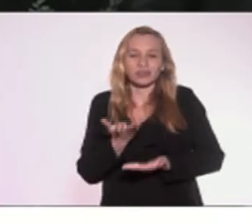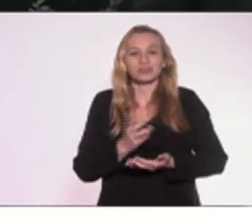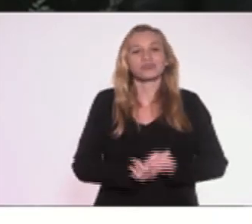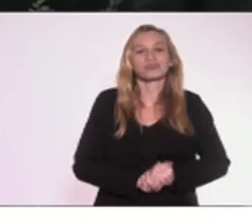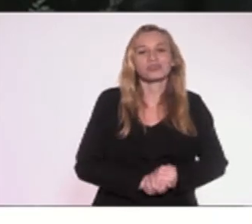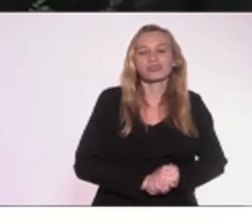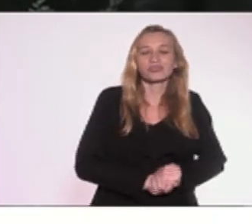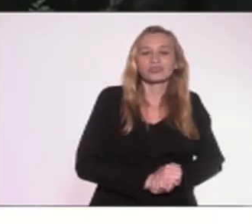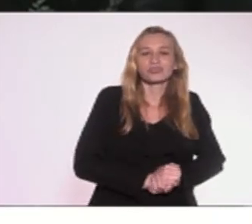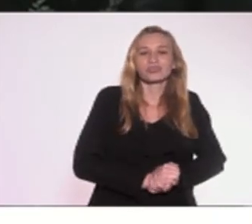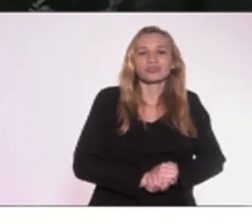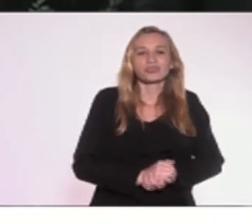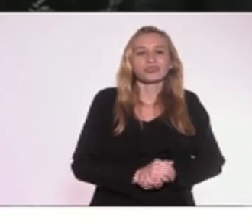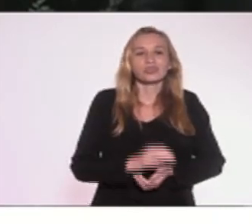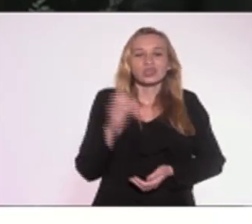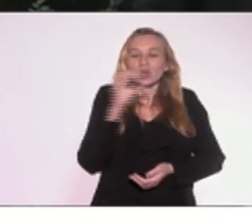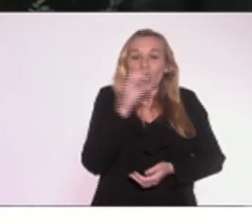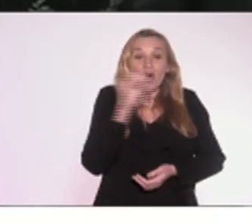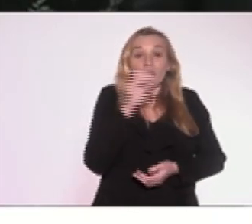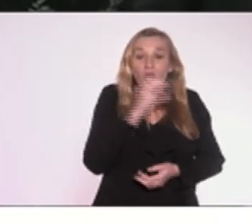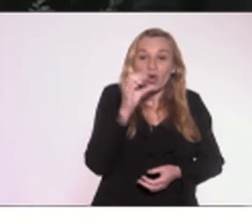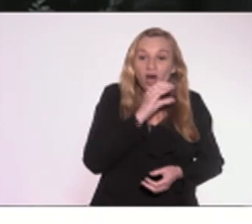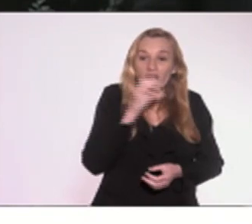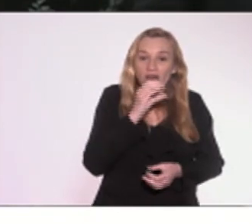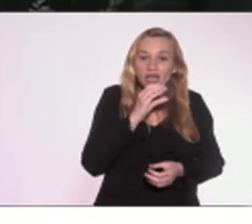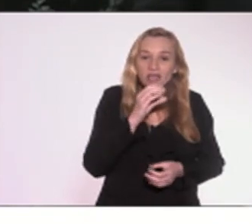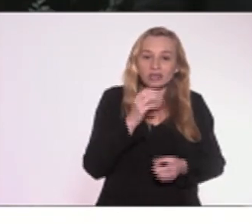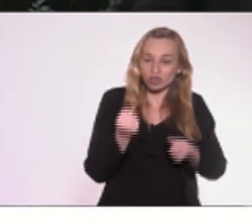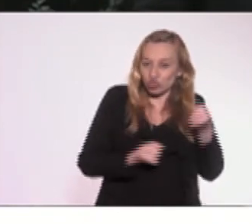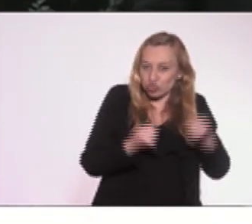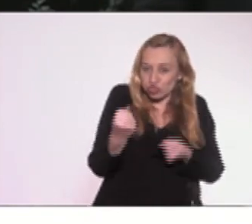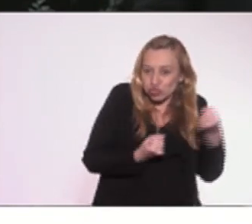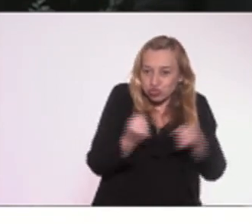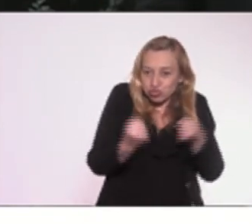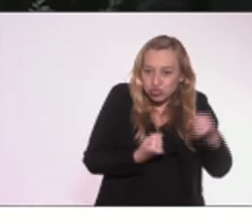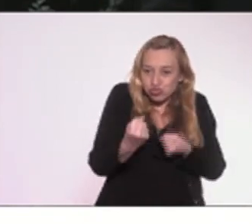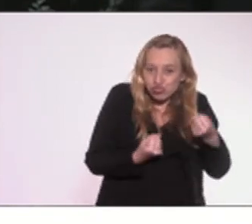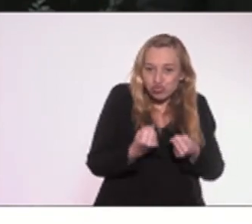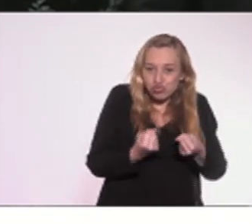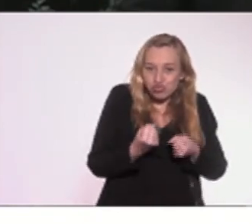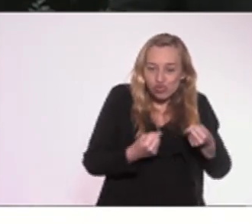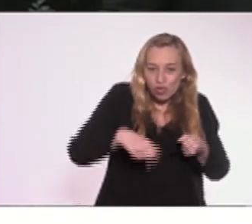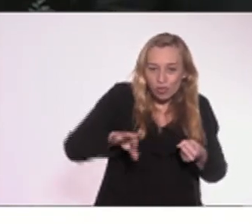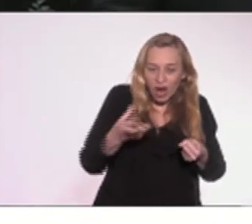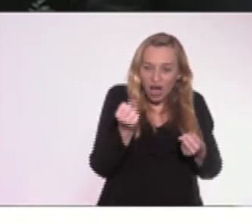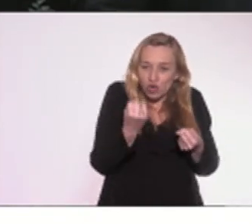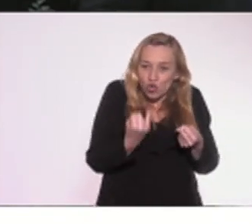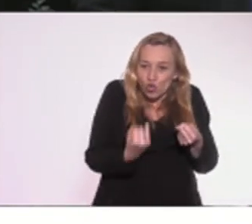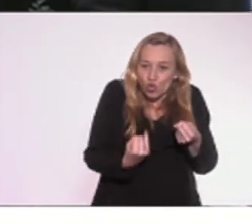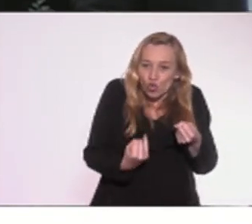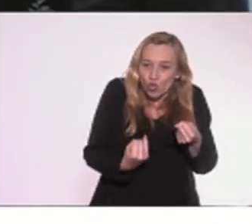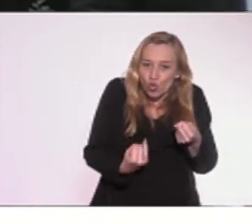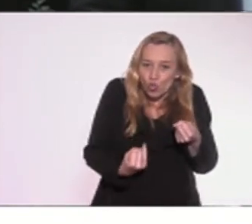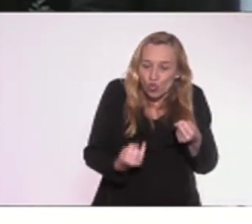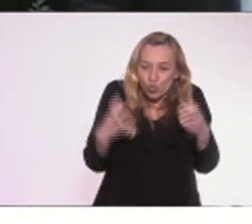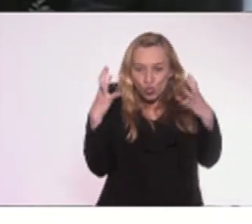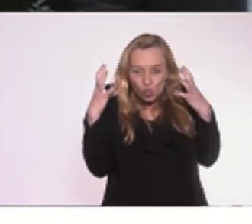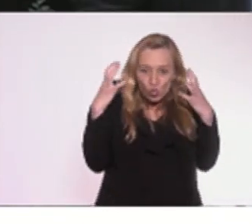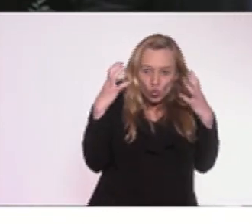E aí começamos a correr atrás do mendigo, eu pilotando, Marcos magrinho, correndo, tentando equilibrar por causa da